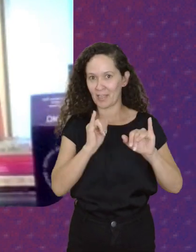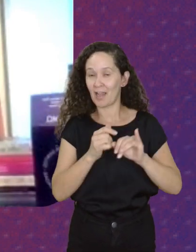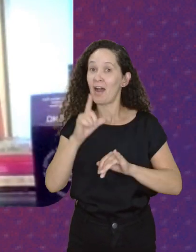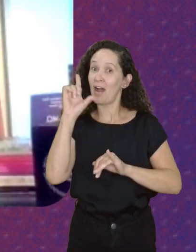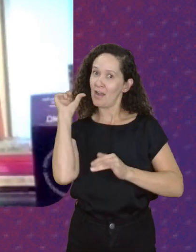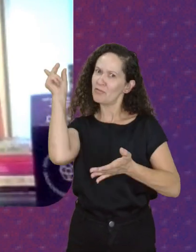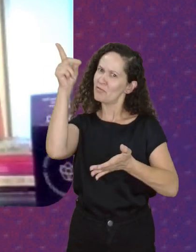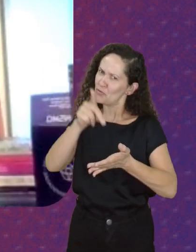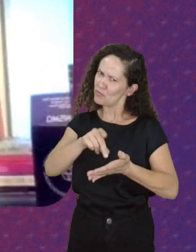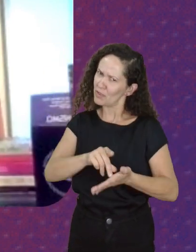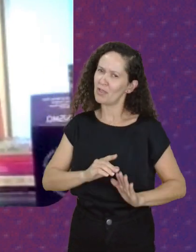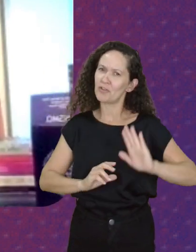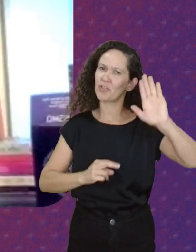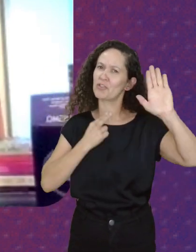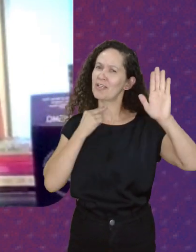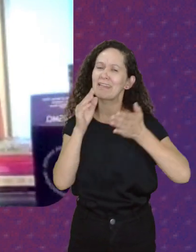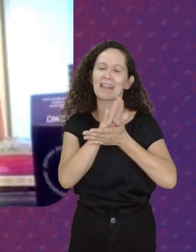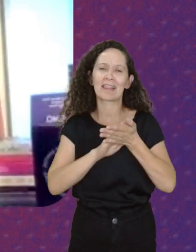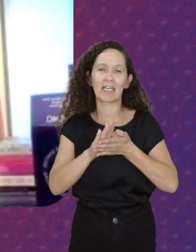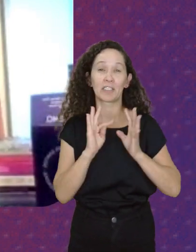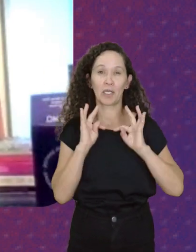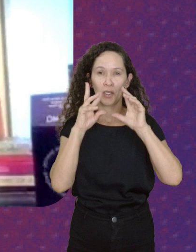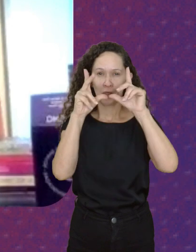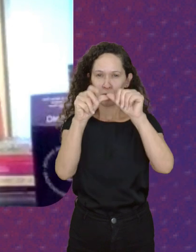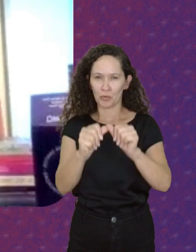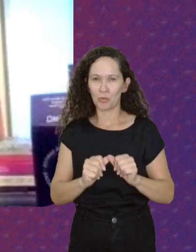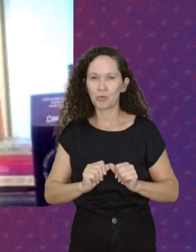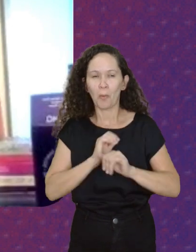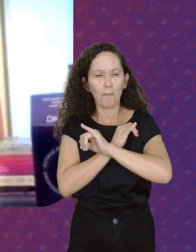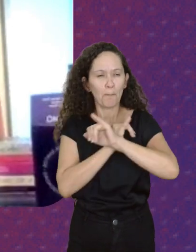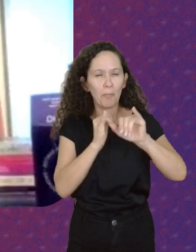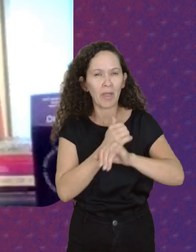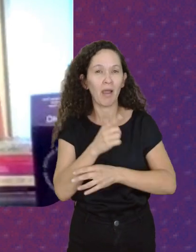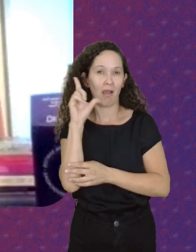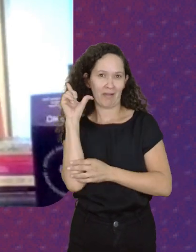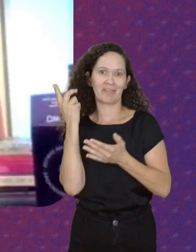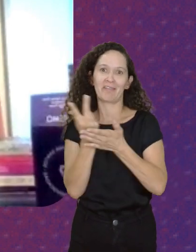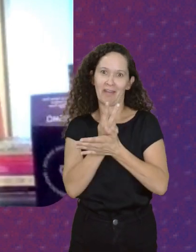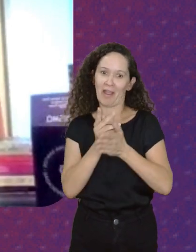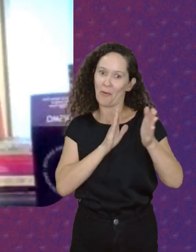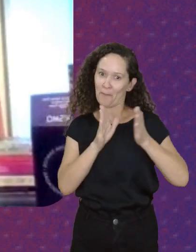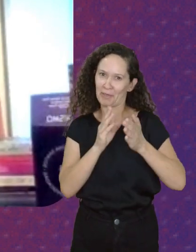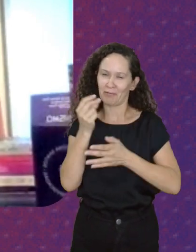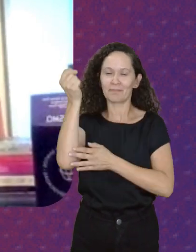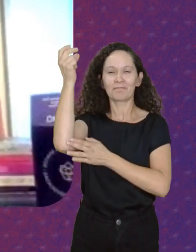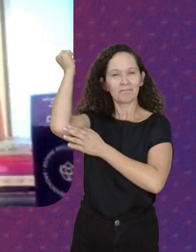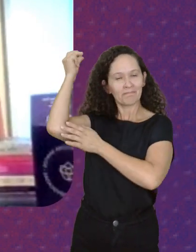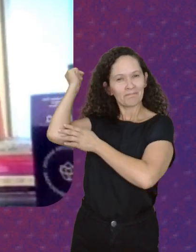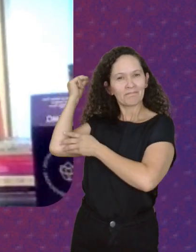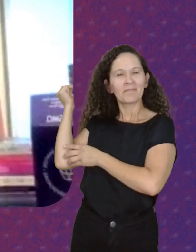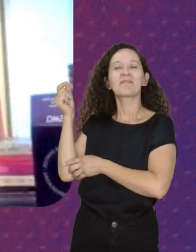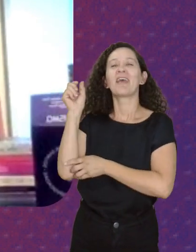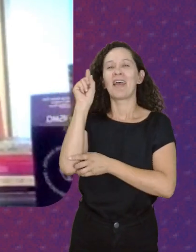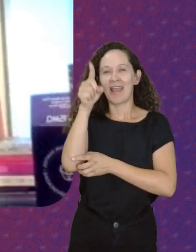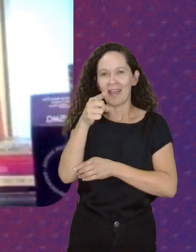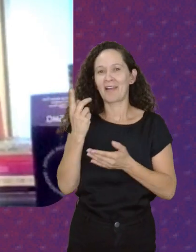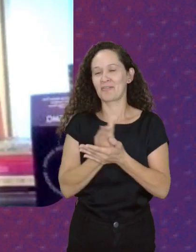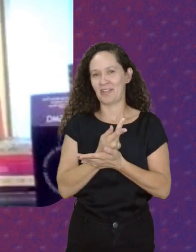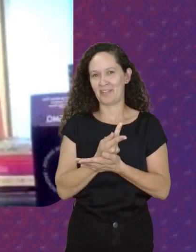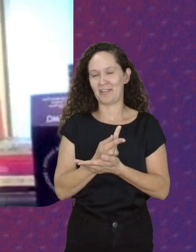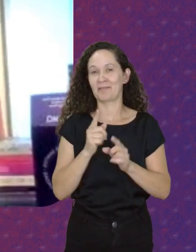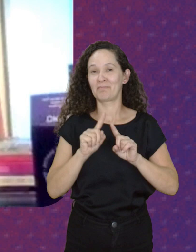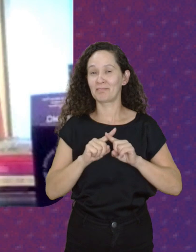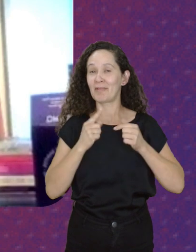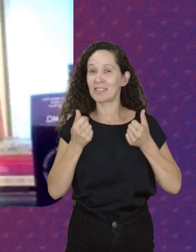oficializar as candidaturas. Tudo era considerado propaganda antecipada, No passado era assim. E aí houve